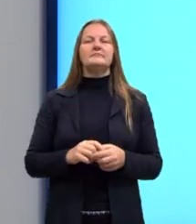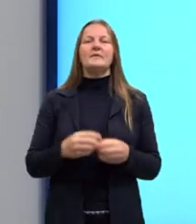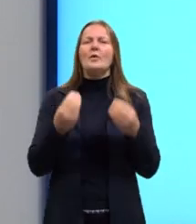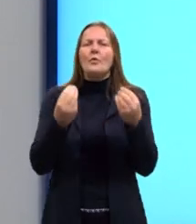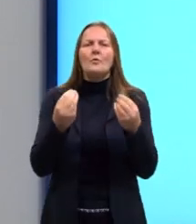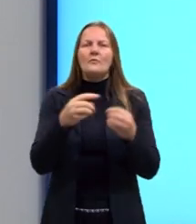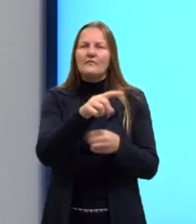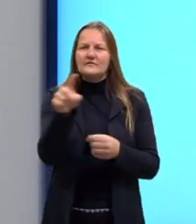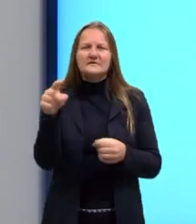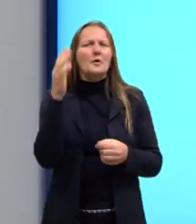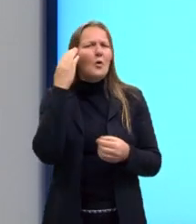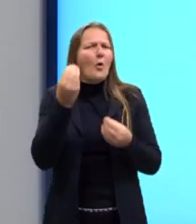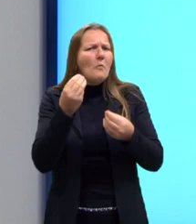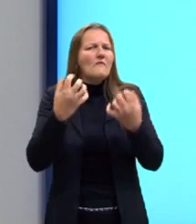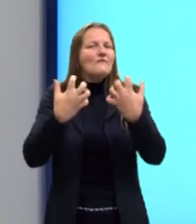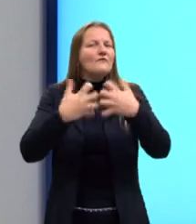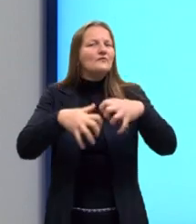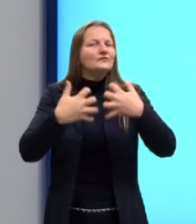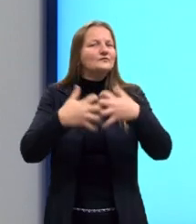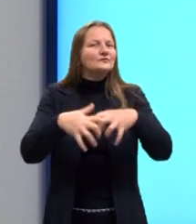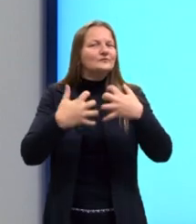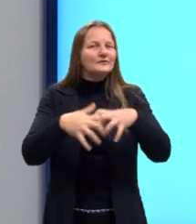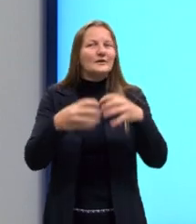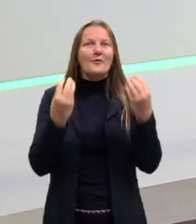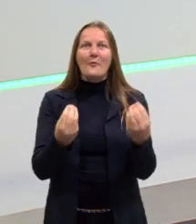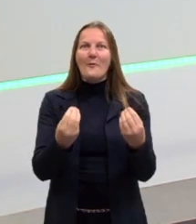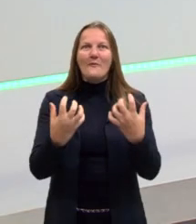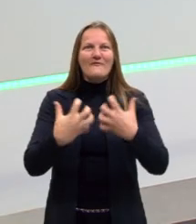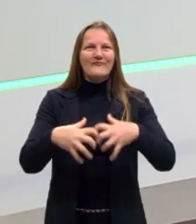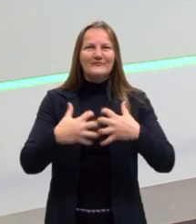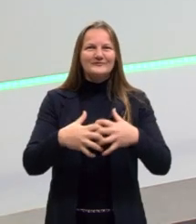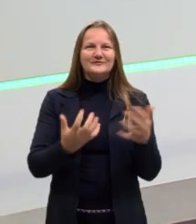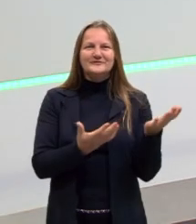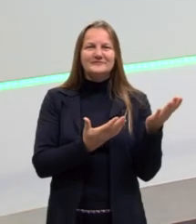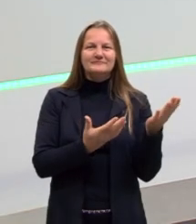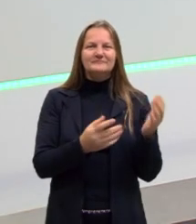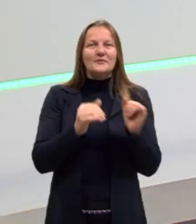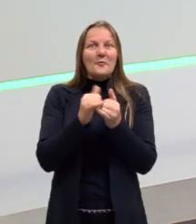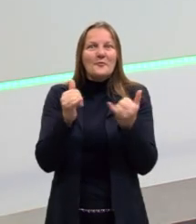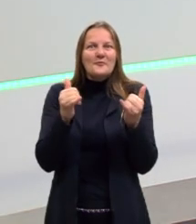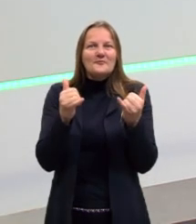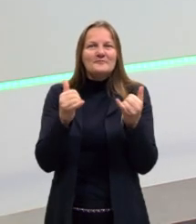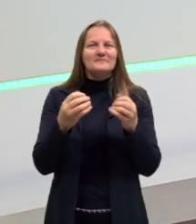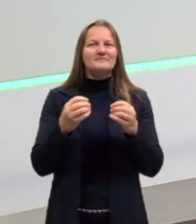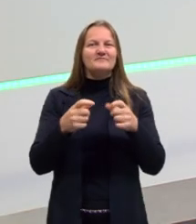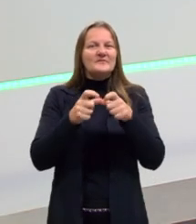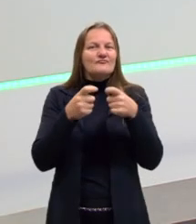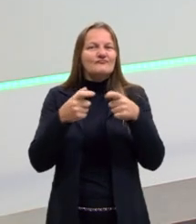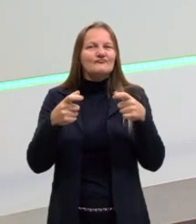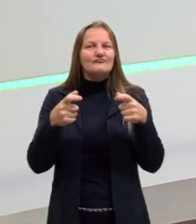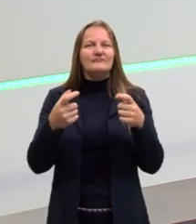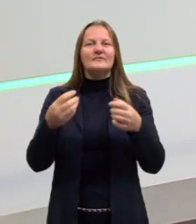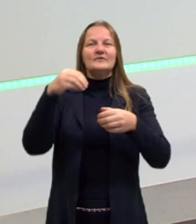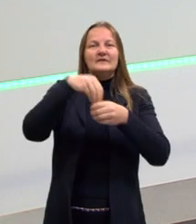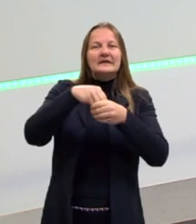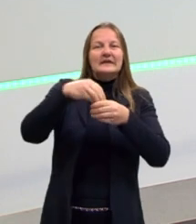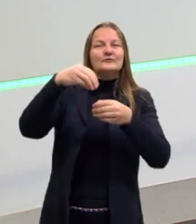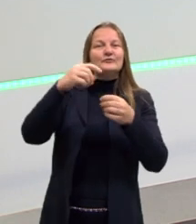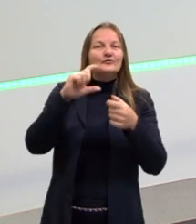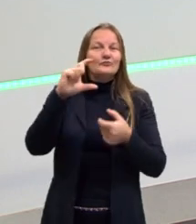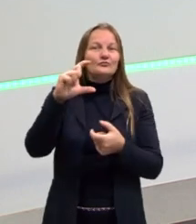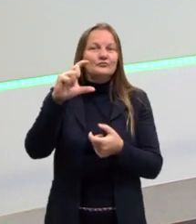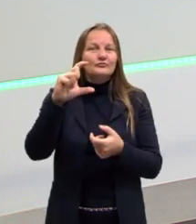mas você sabe como que funciona essas pilhas como que a gente gera ocorre a geração de energia elétrica